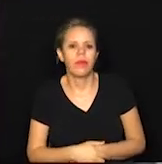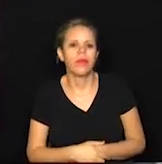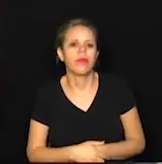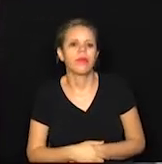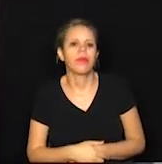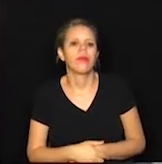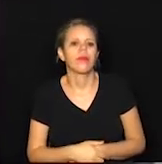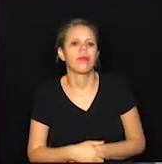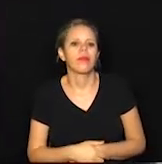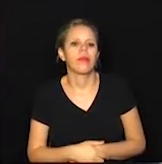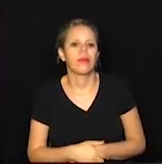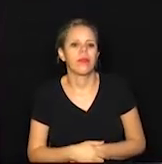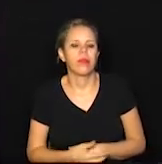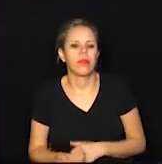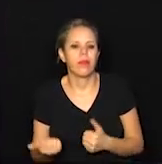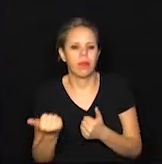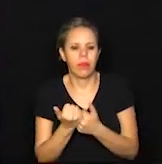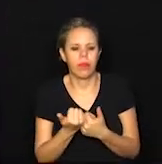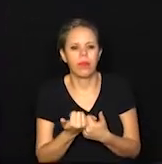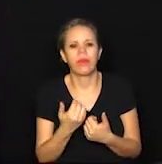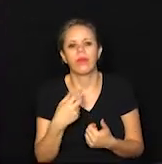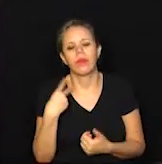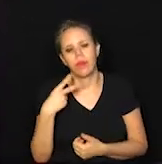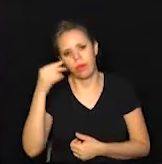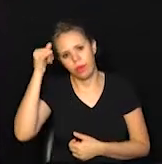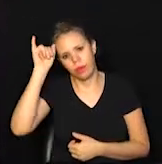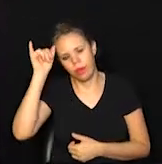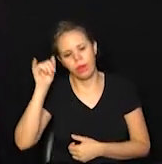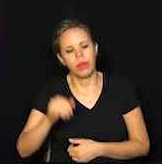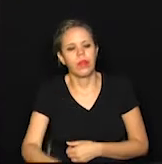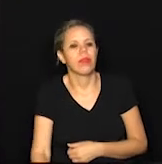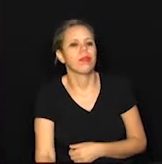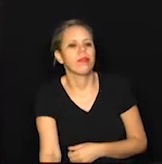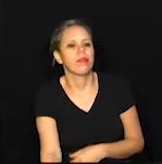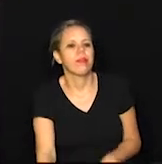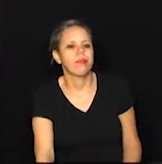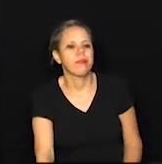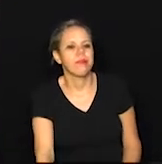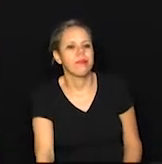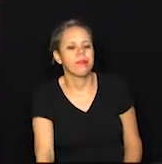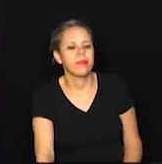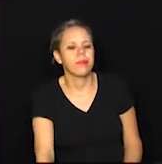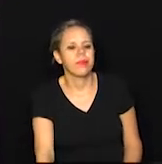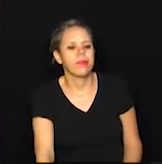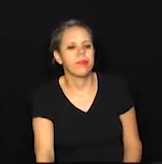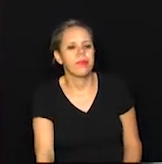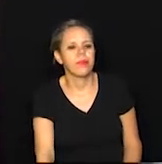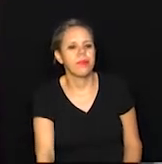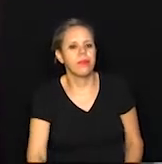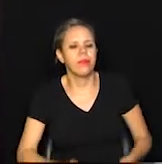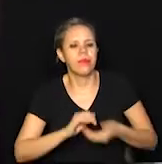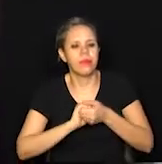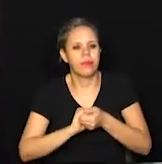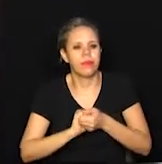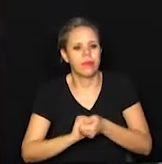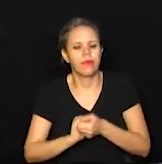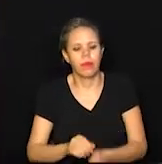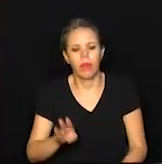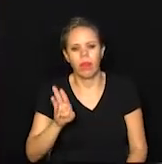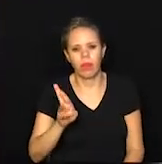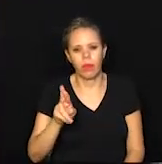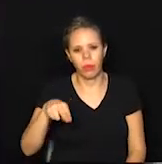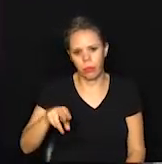procedimento, então eu estou aqui substituindo o vereador Paulo Búfalo, né? Cumprimentar também o Bruno Alves,